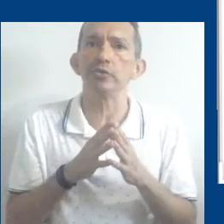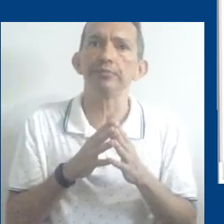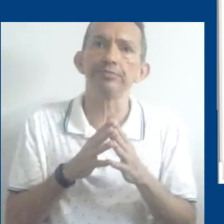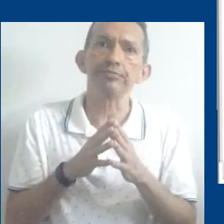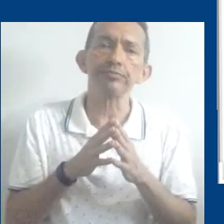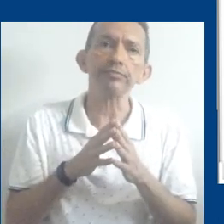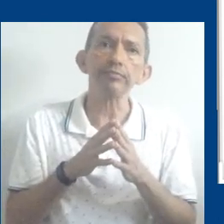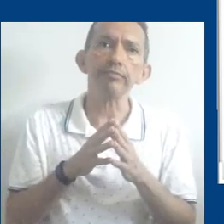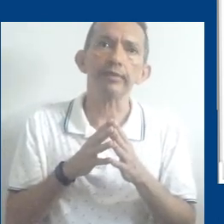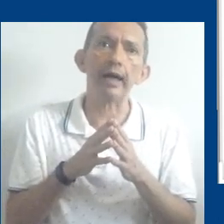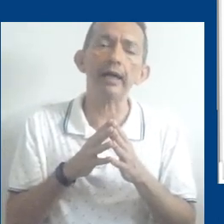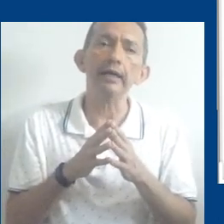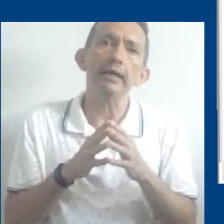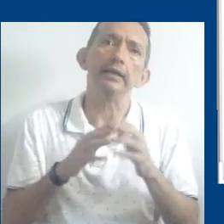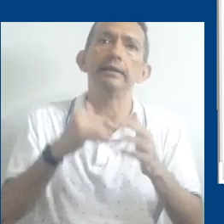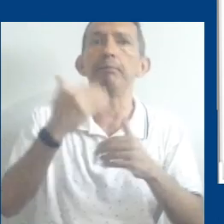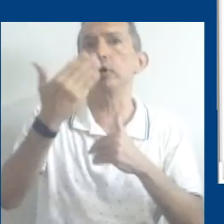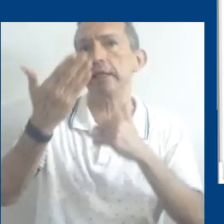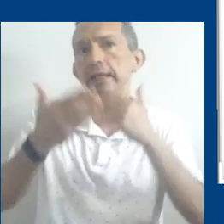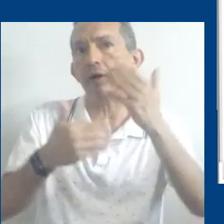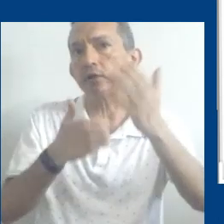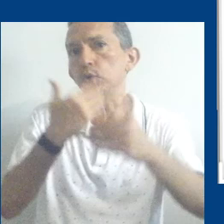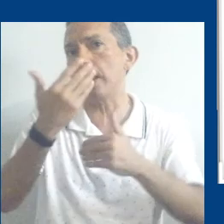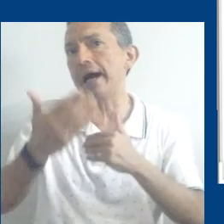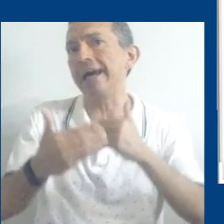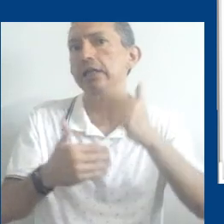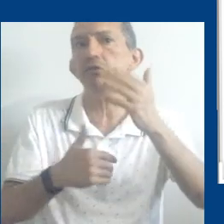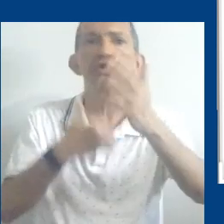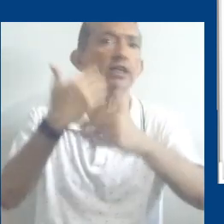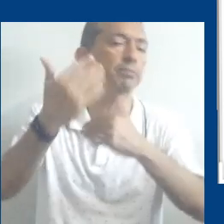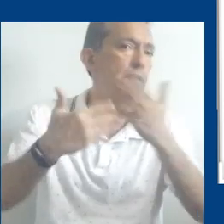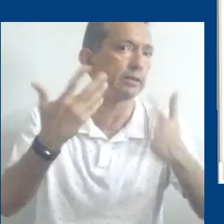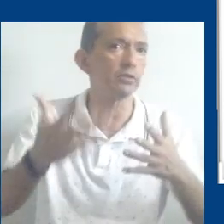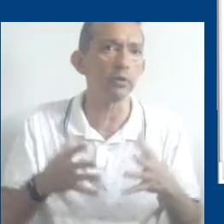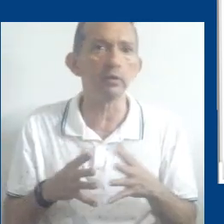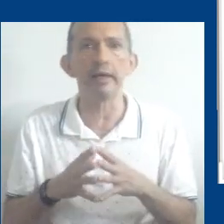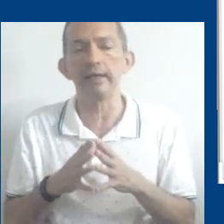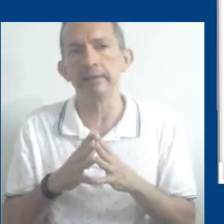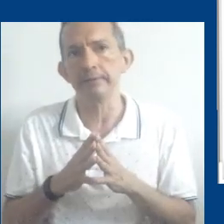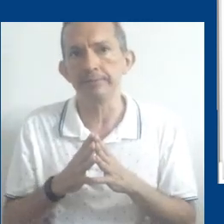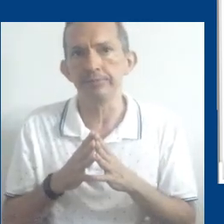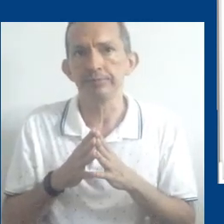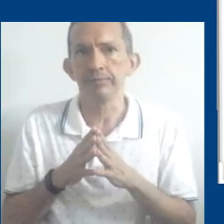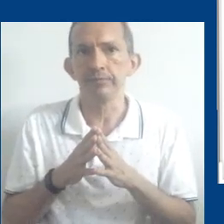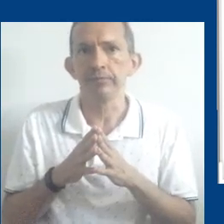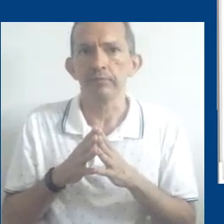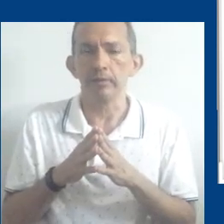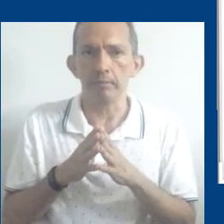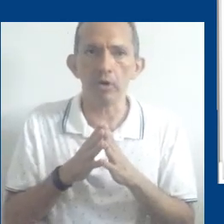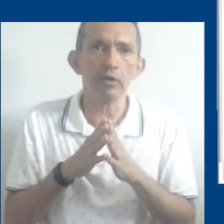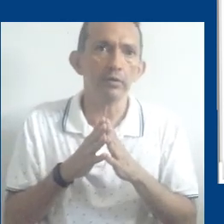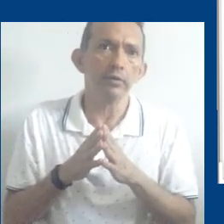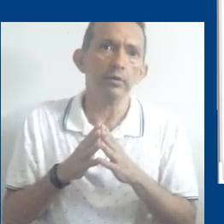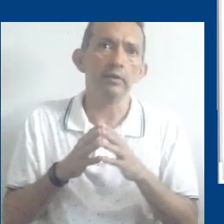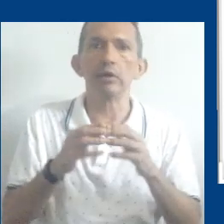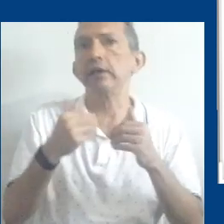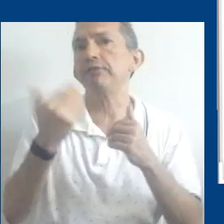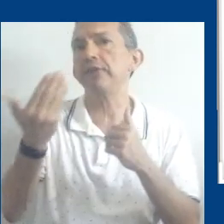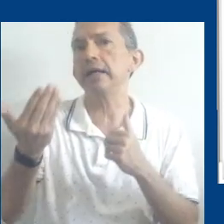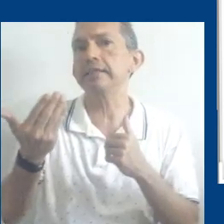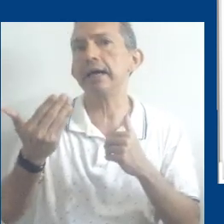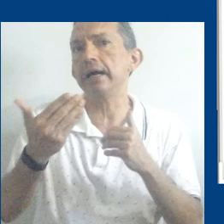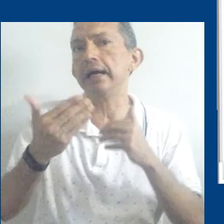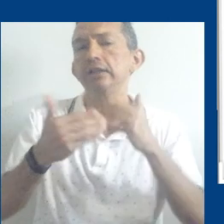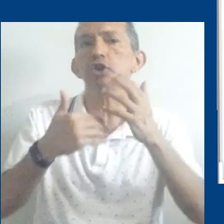graxos, tá? Que poderiam atuar a nível de respiração celular, tá bom? Então